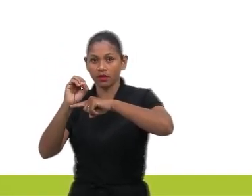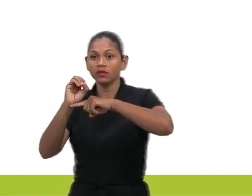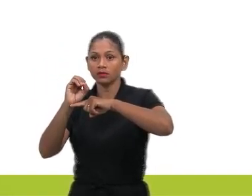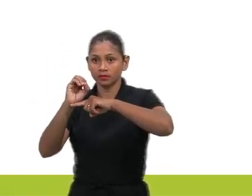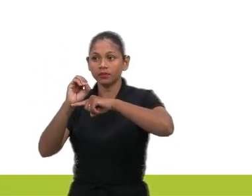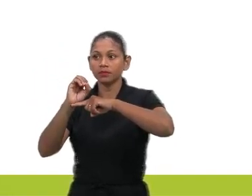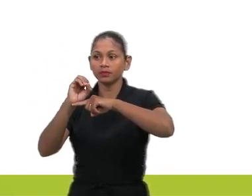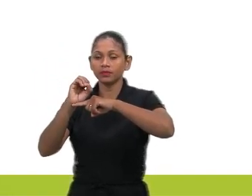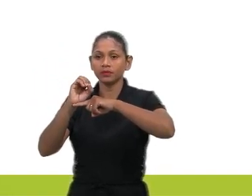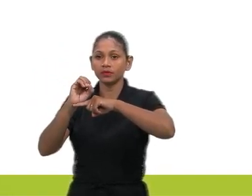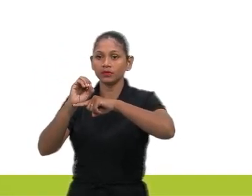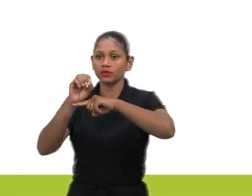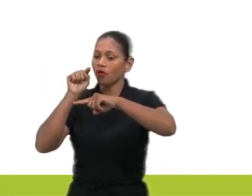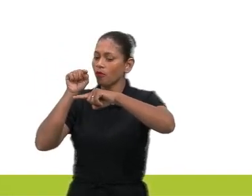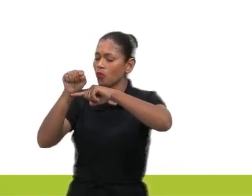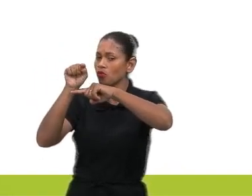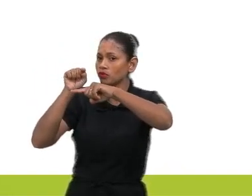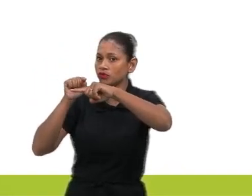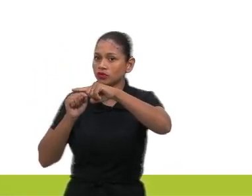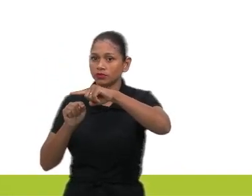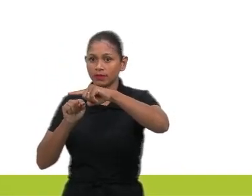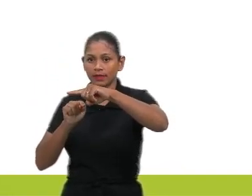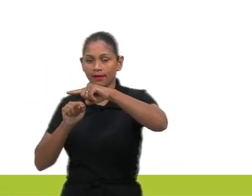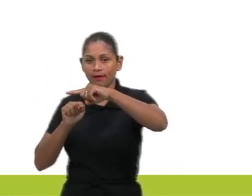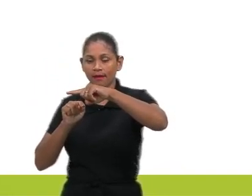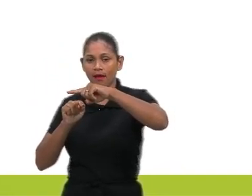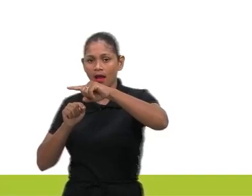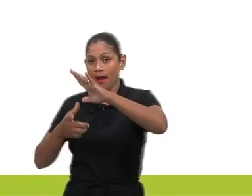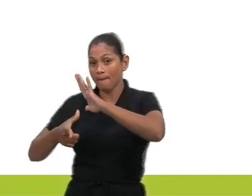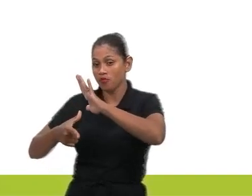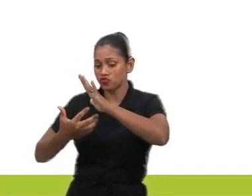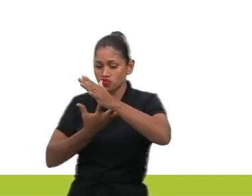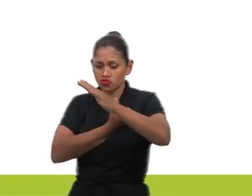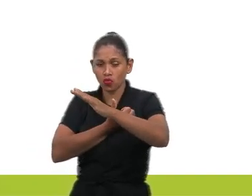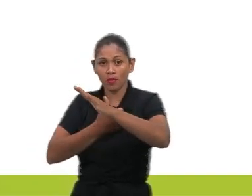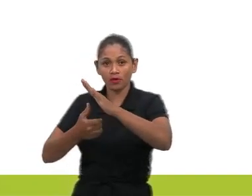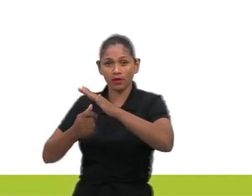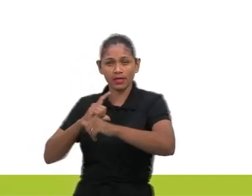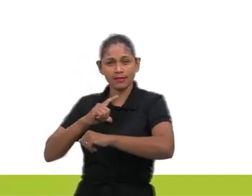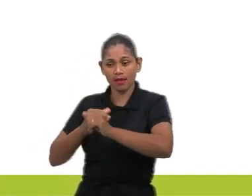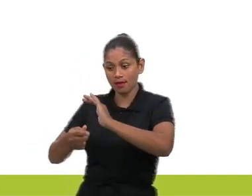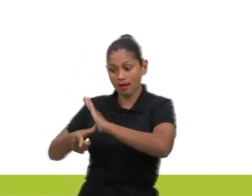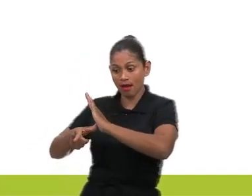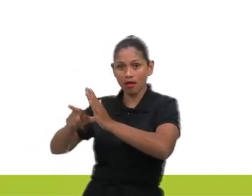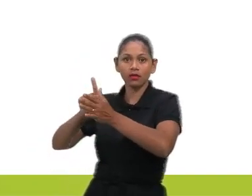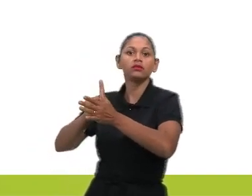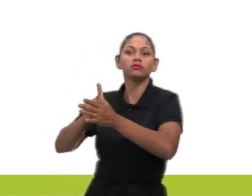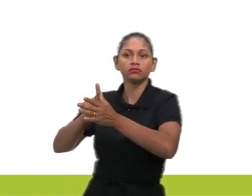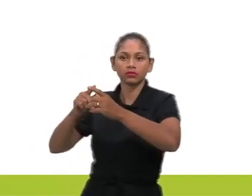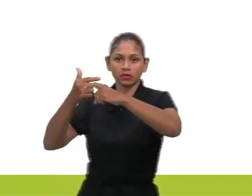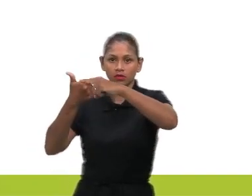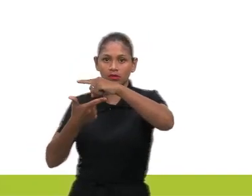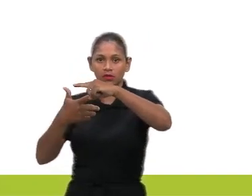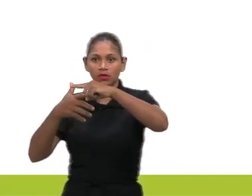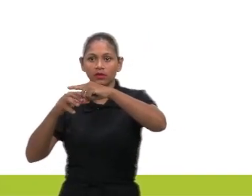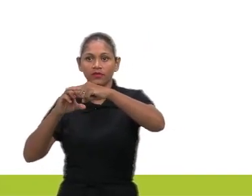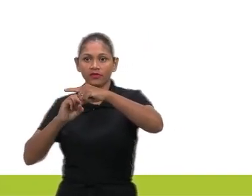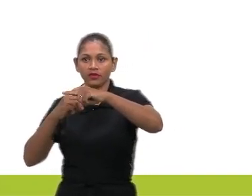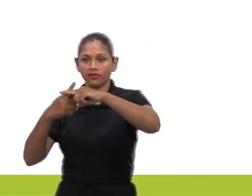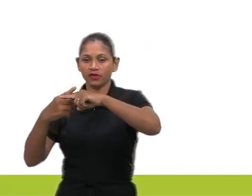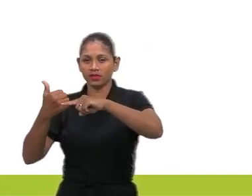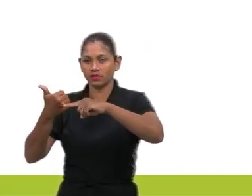multiplicar pelos seus anteriores até chegar no maior número que você tem embaixo, que é o 18. Então, você vai pegar 20 vezes